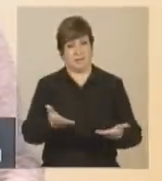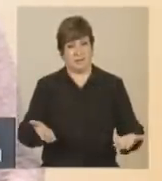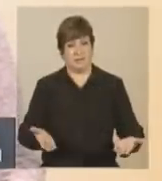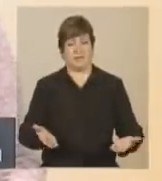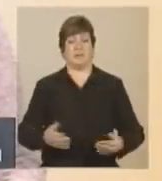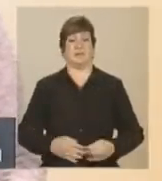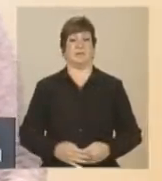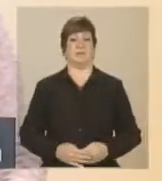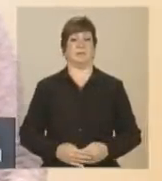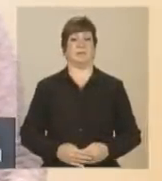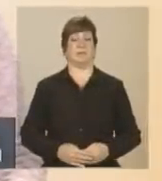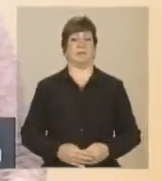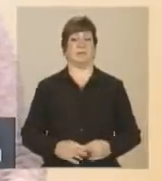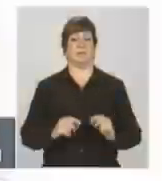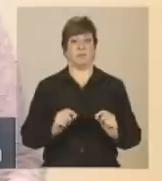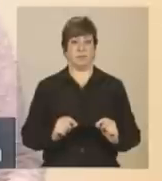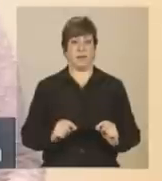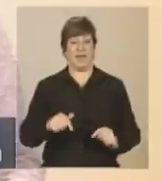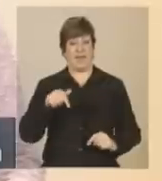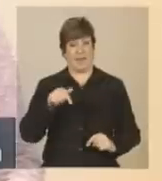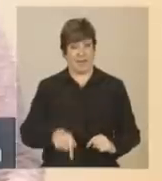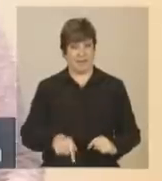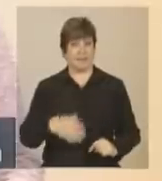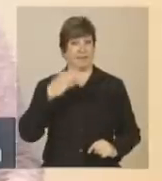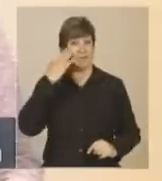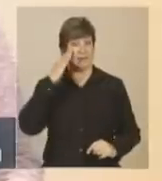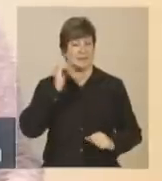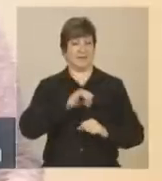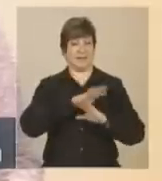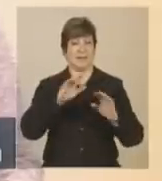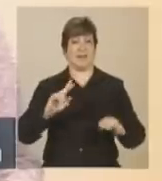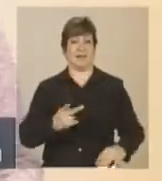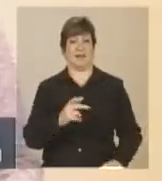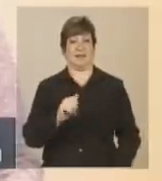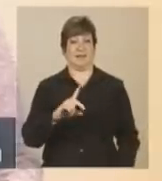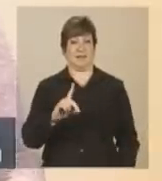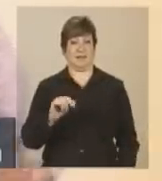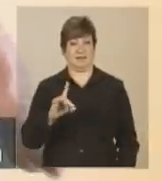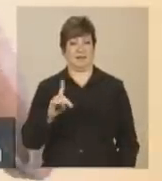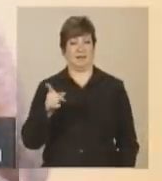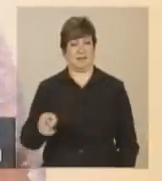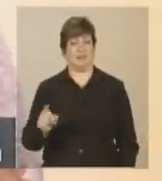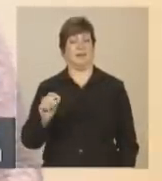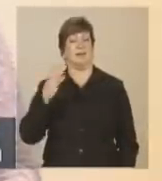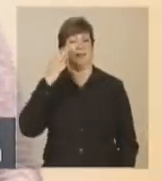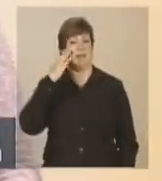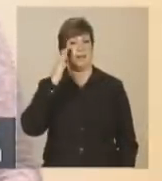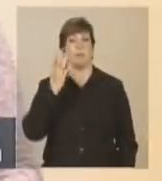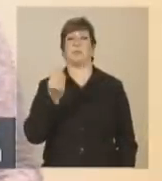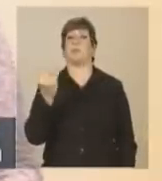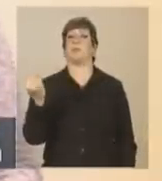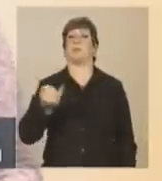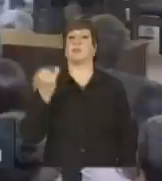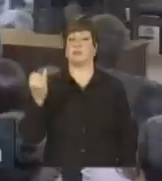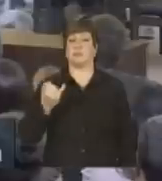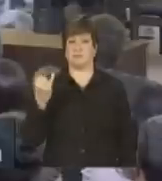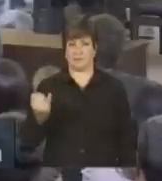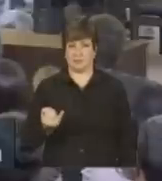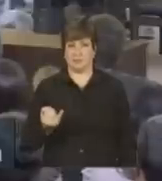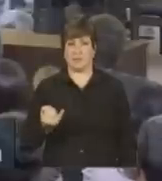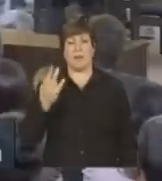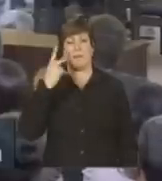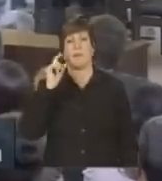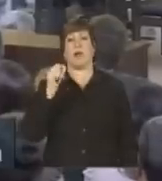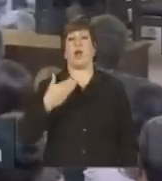dizendo que esta visão do ministro Fernando Haddad foi muito importante